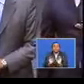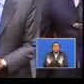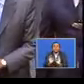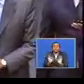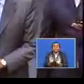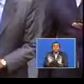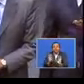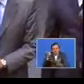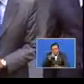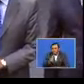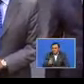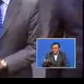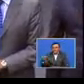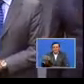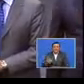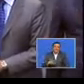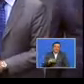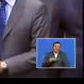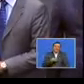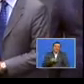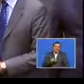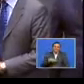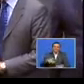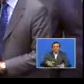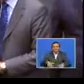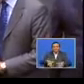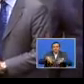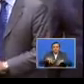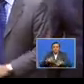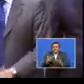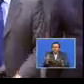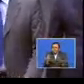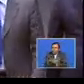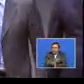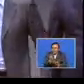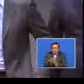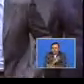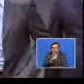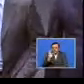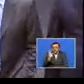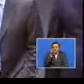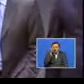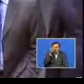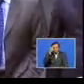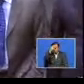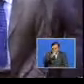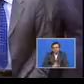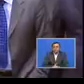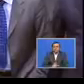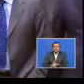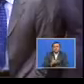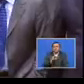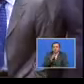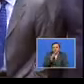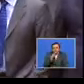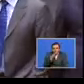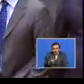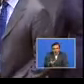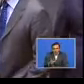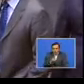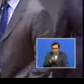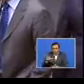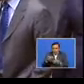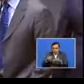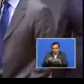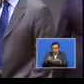que traga para esse plenário essa falsidade ideológica, essa falsidade moral, mas quero dizer, em nome da